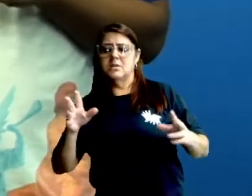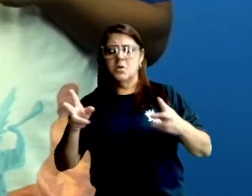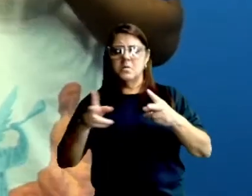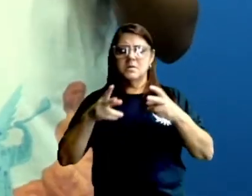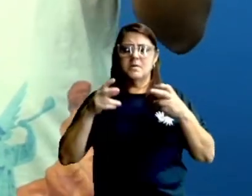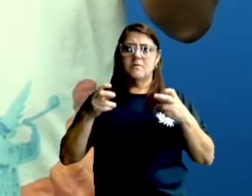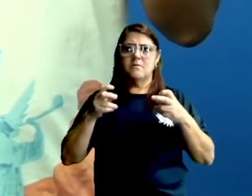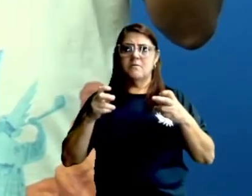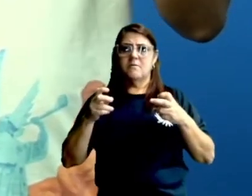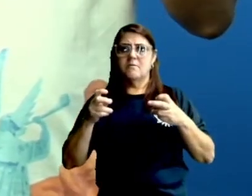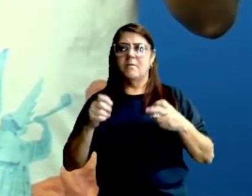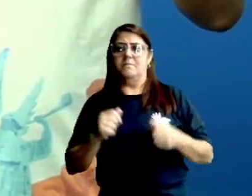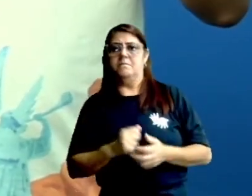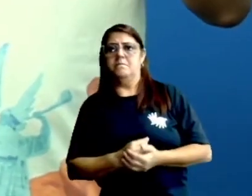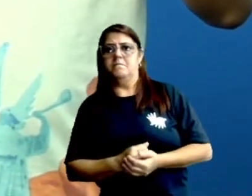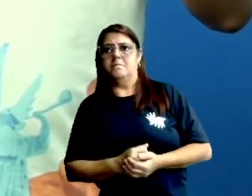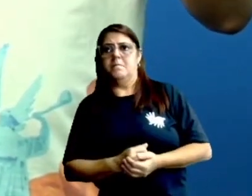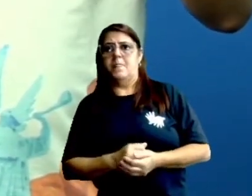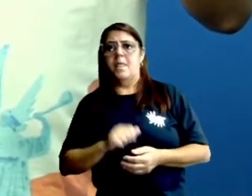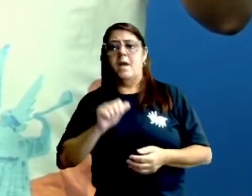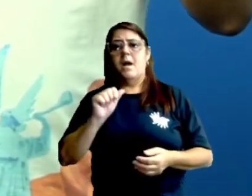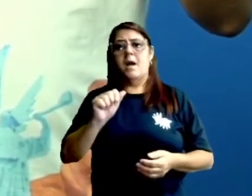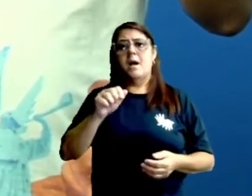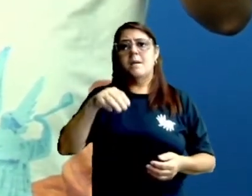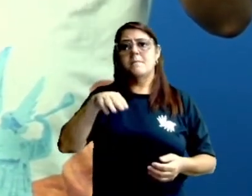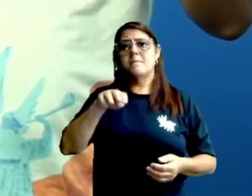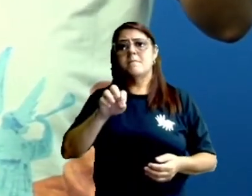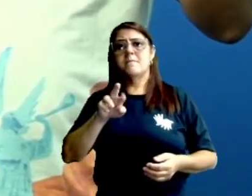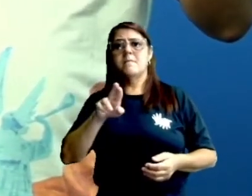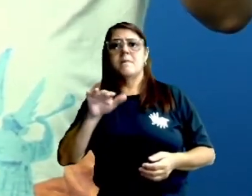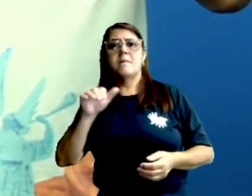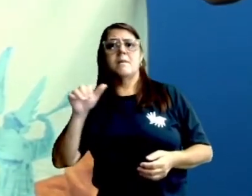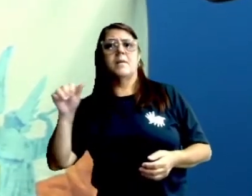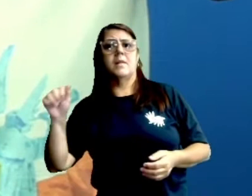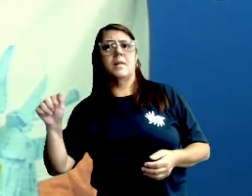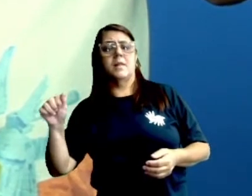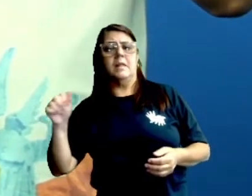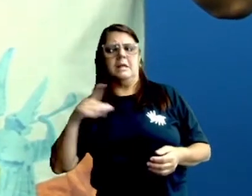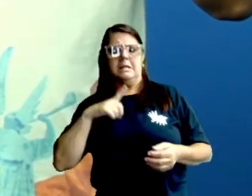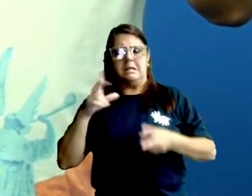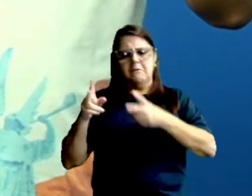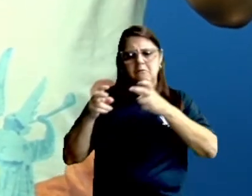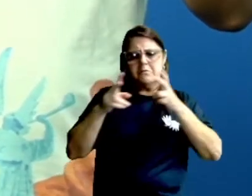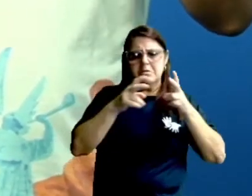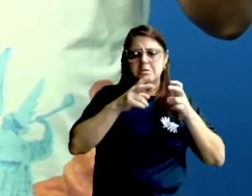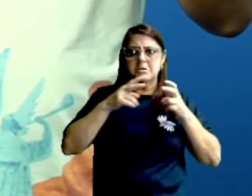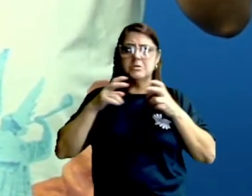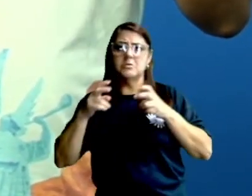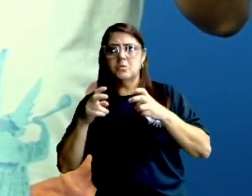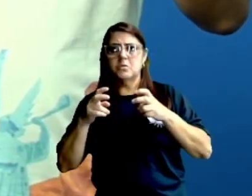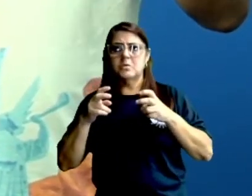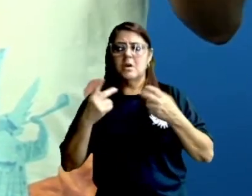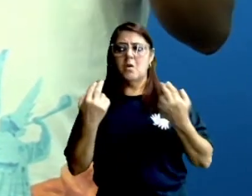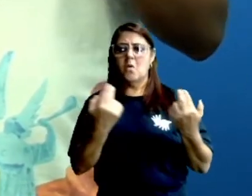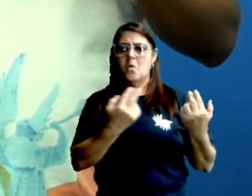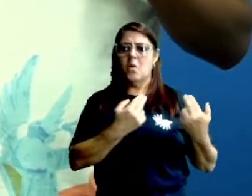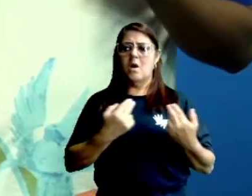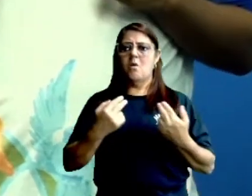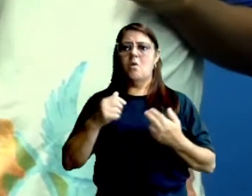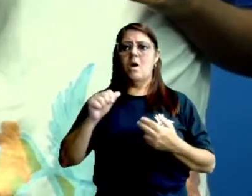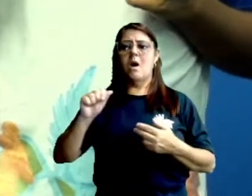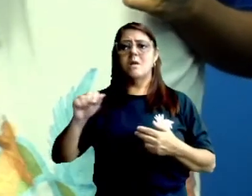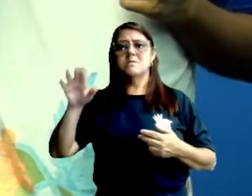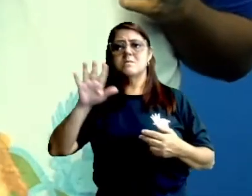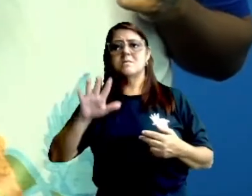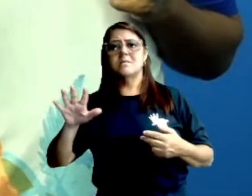da América, eles não se parecem com os povos asiáticos, os indígenas. Eles não têm umas feições parecidas com os povos asiáticos, sendo que também